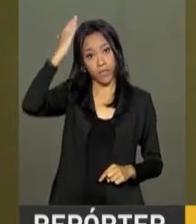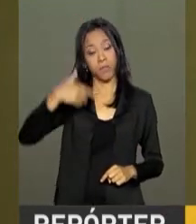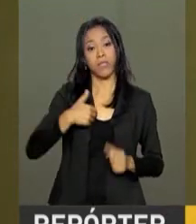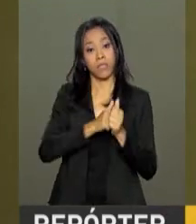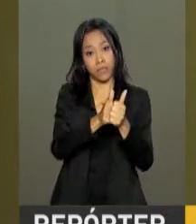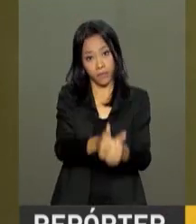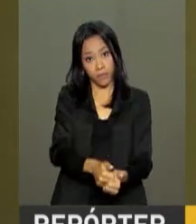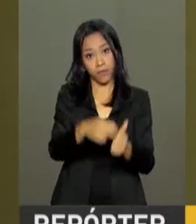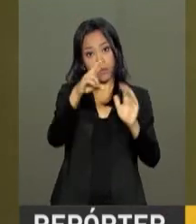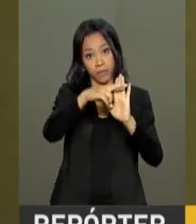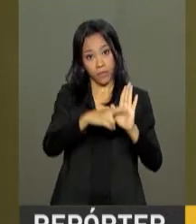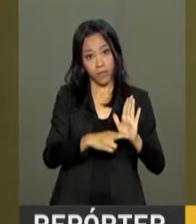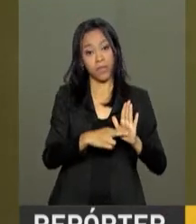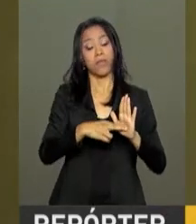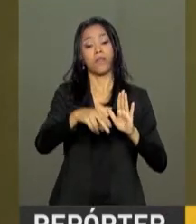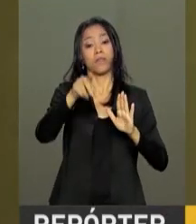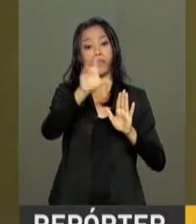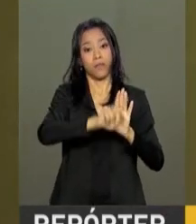vem